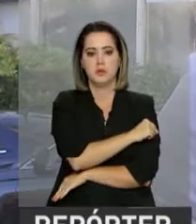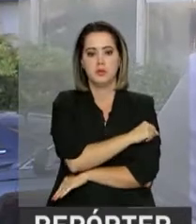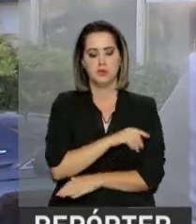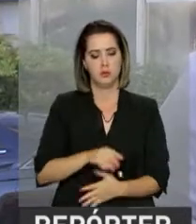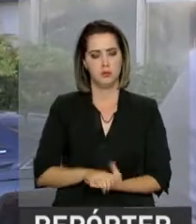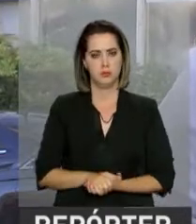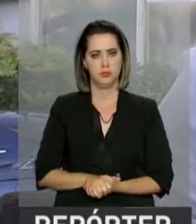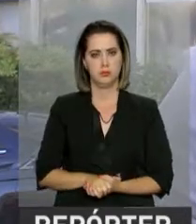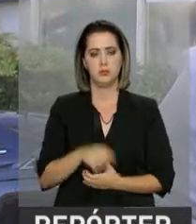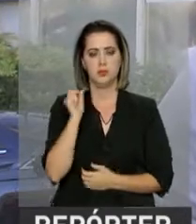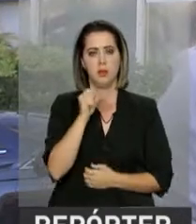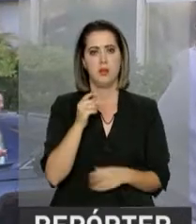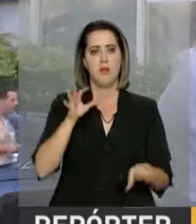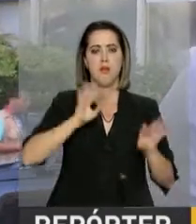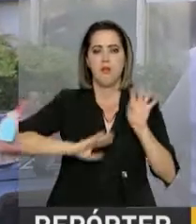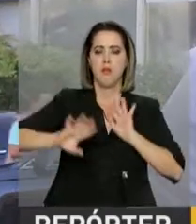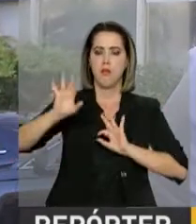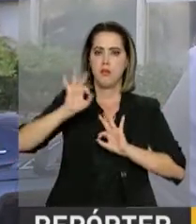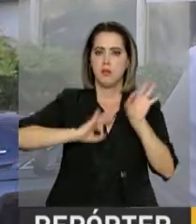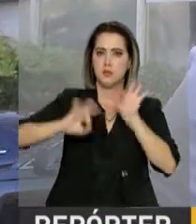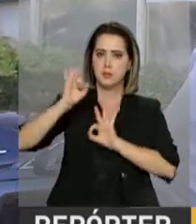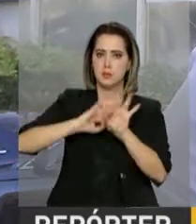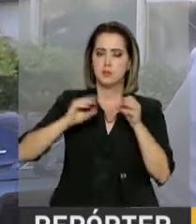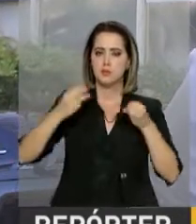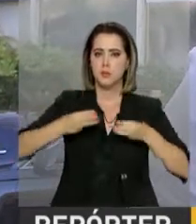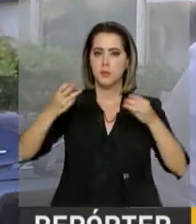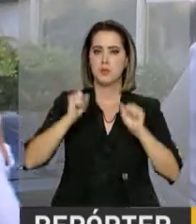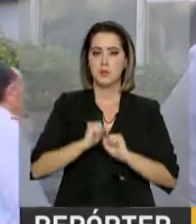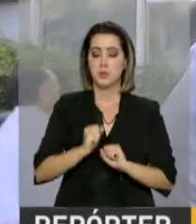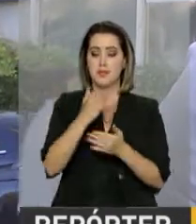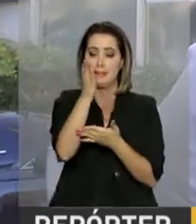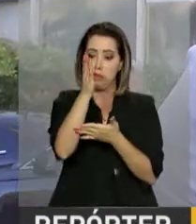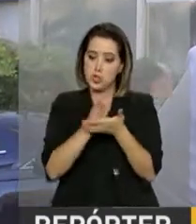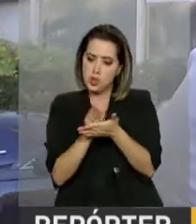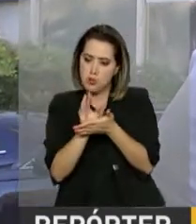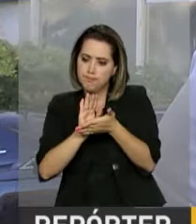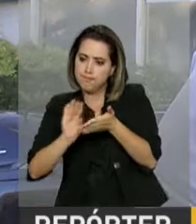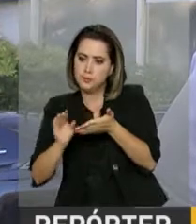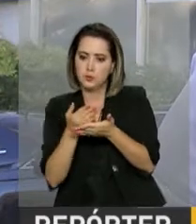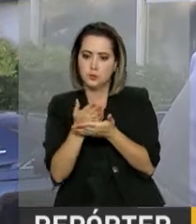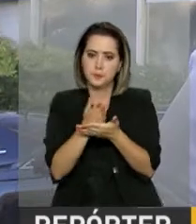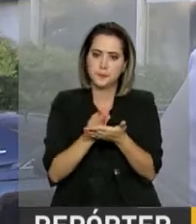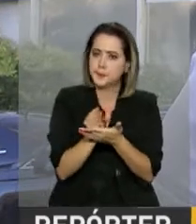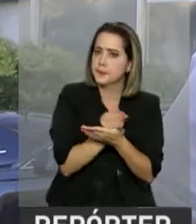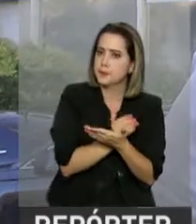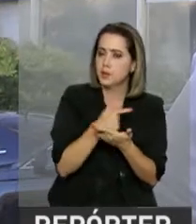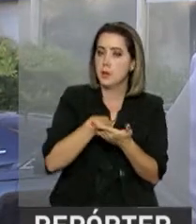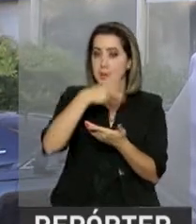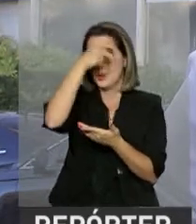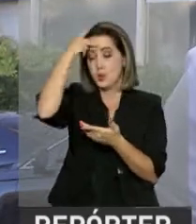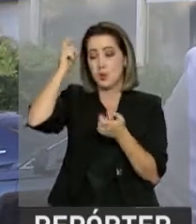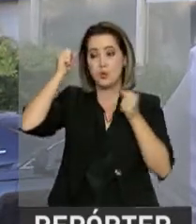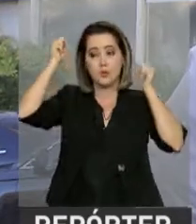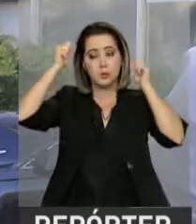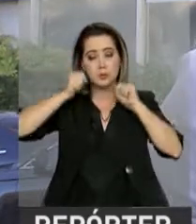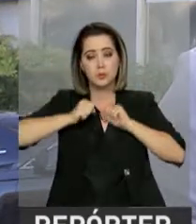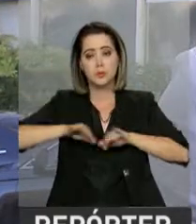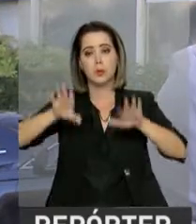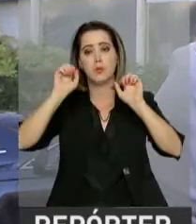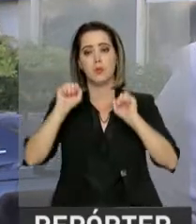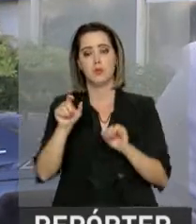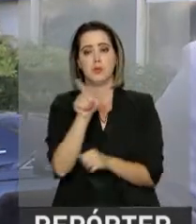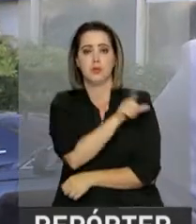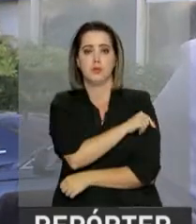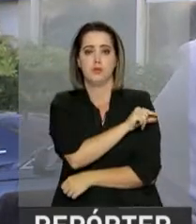anunciou também que está preparado para realizar o fracionamento das doses em casos de emergência, o que garante que o maior número de pessoas seja